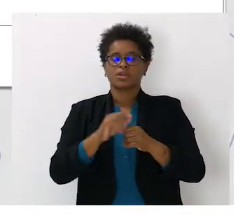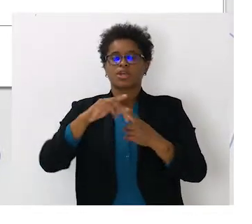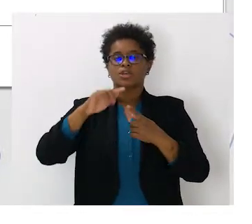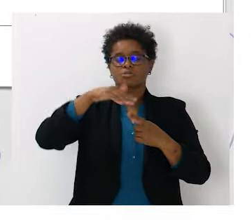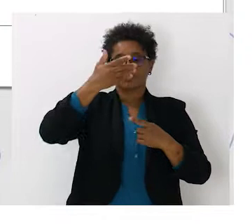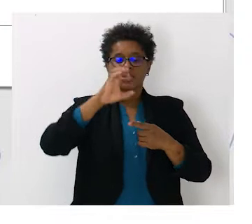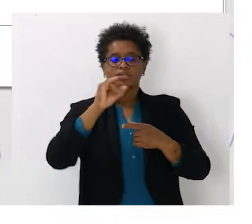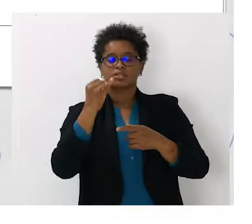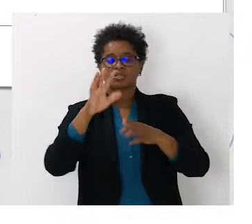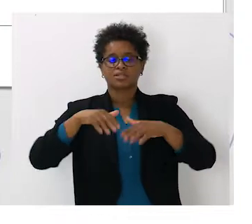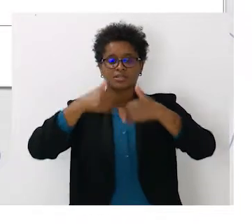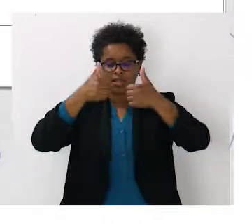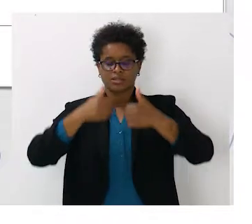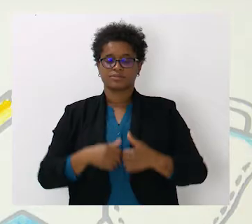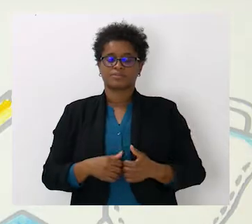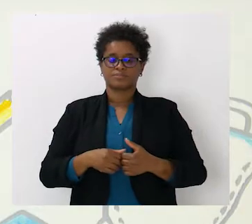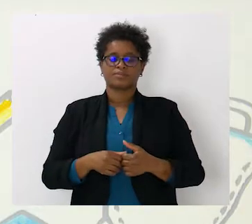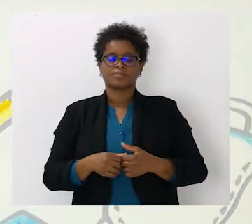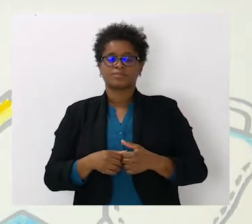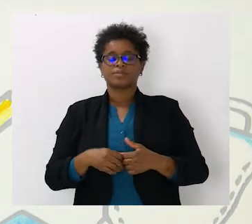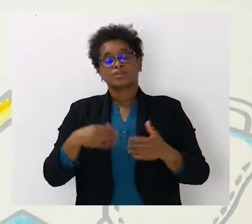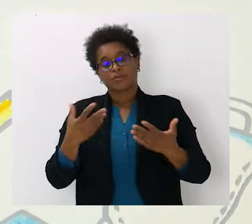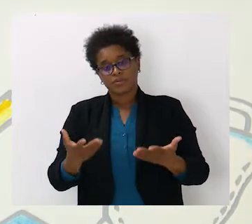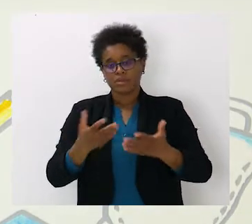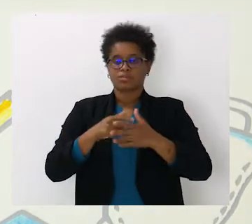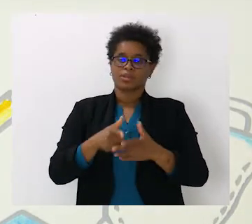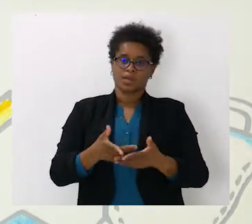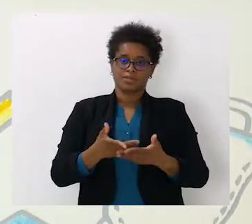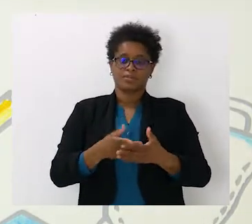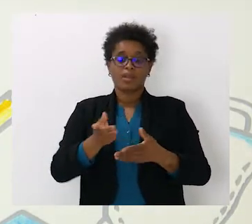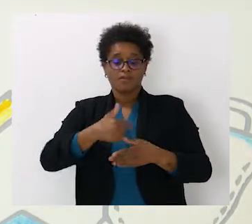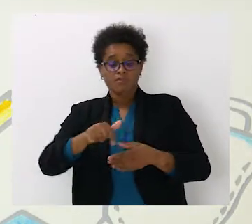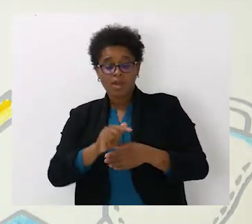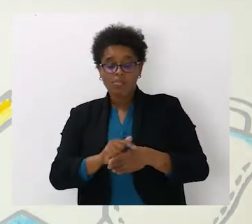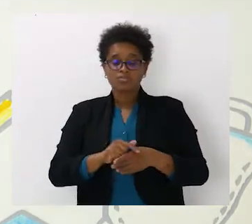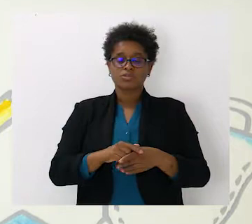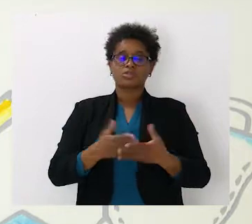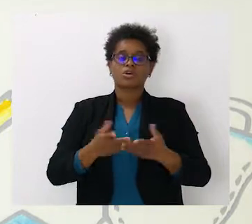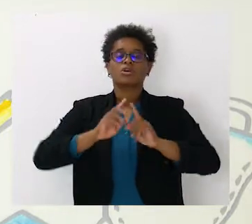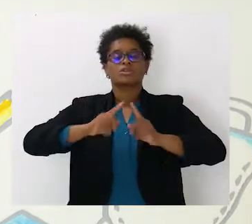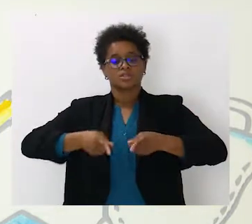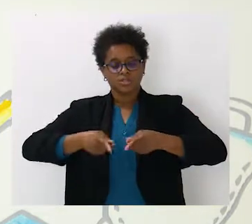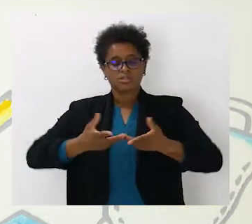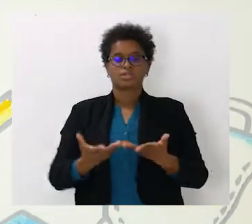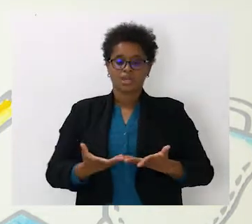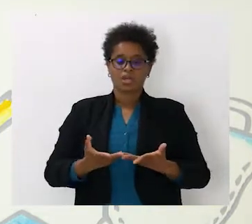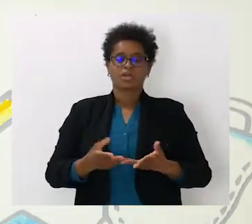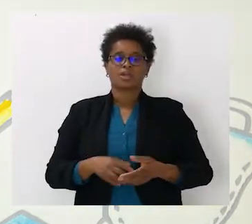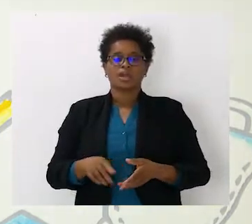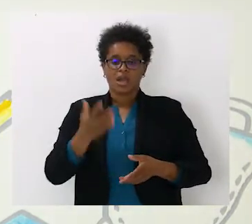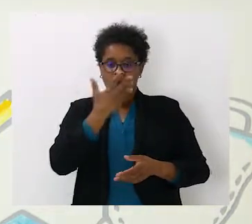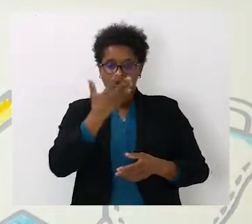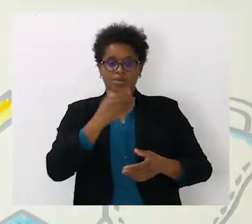as primeiras civilizações. Sendo para tal, vamos então iniciar de